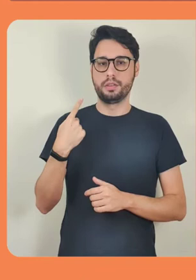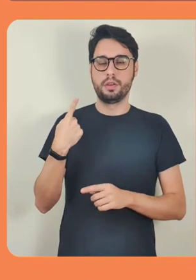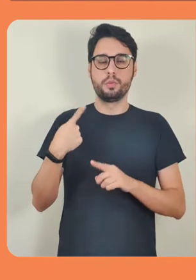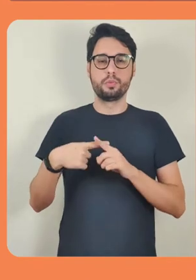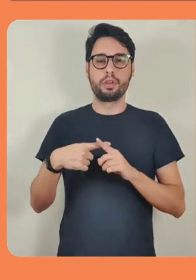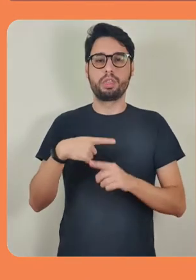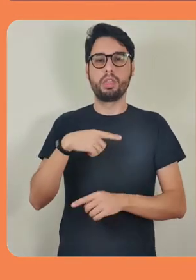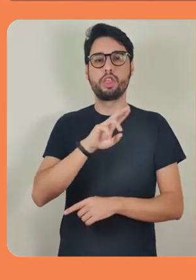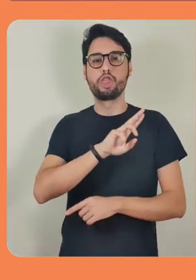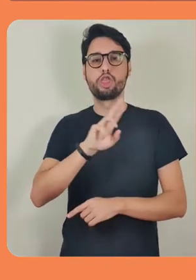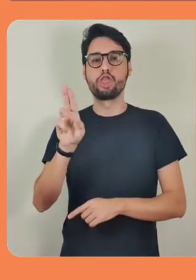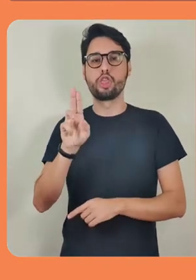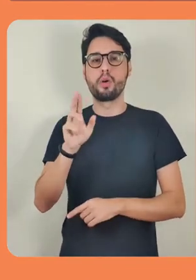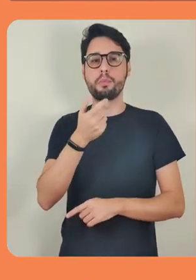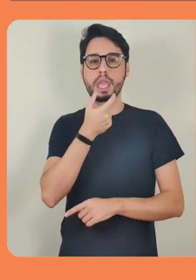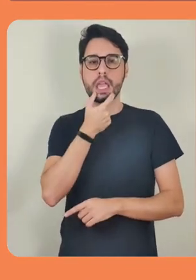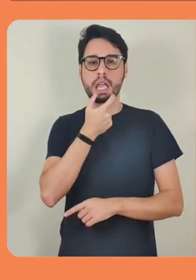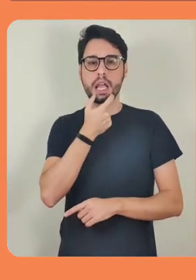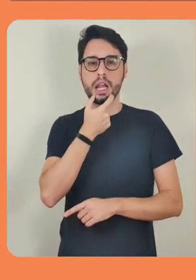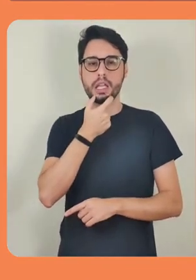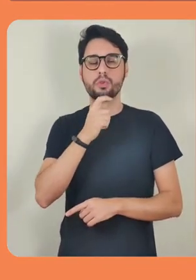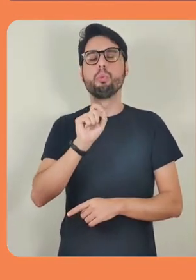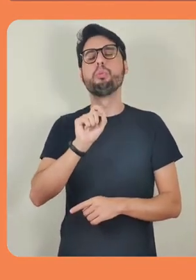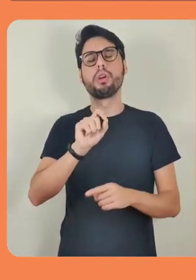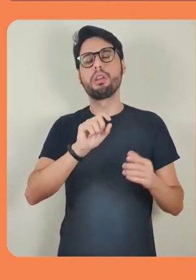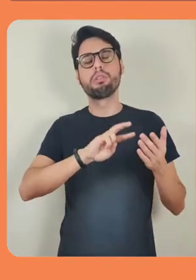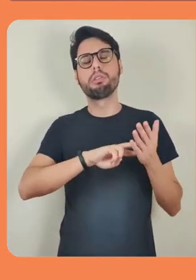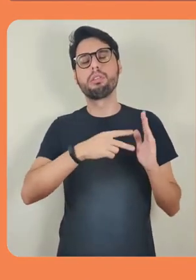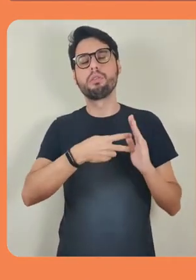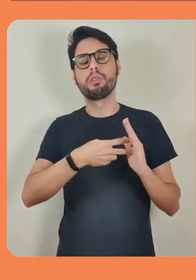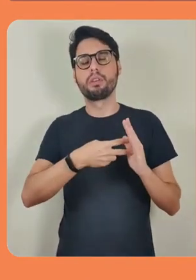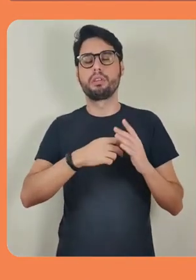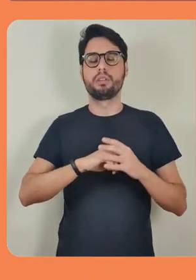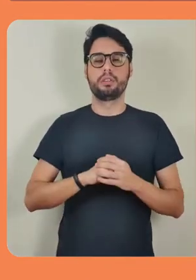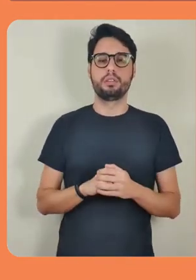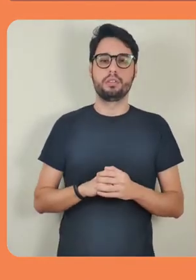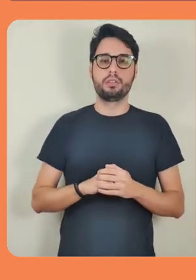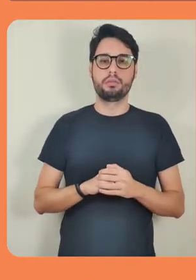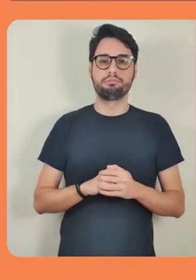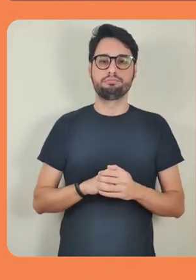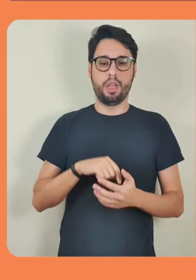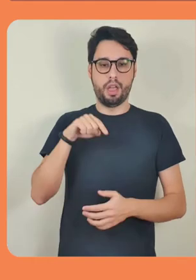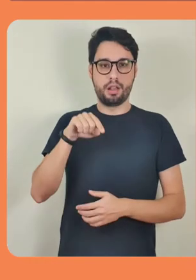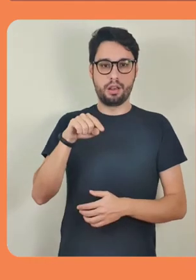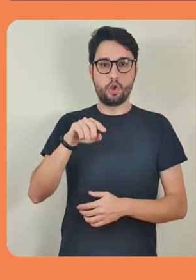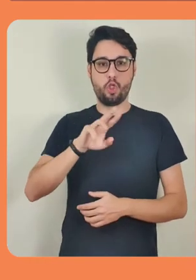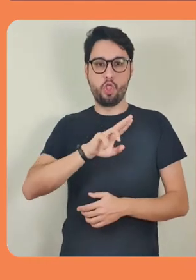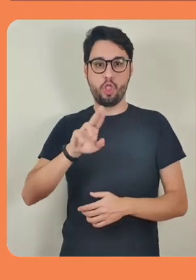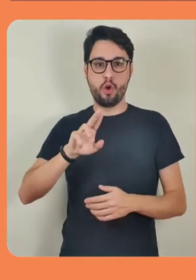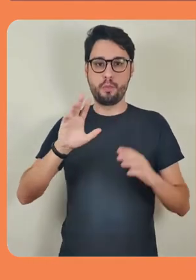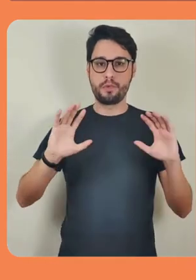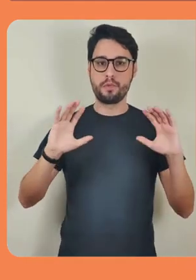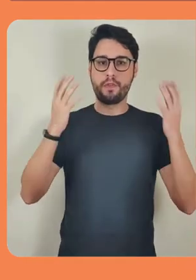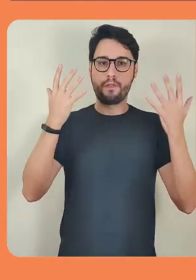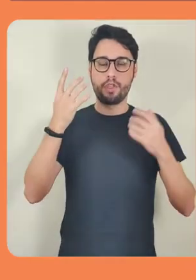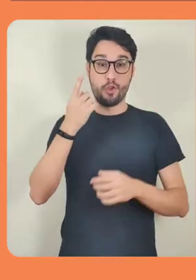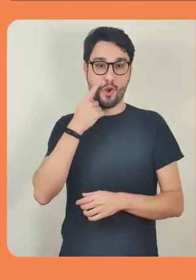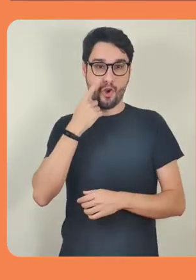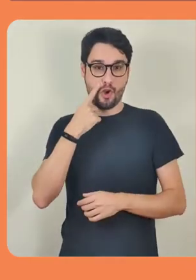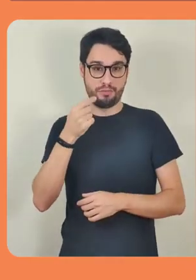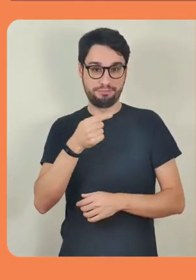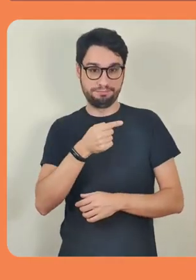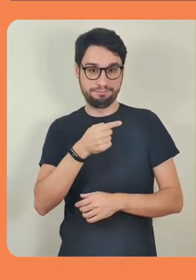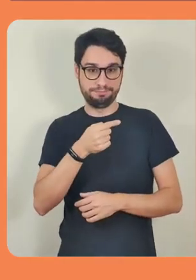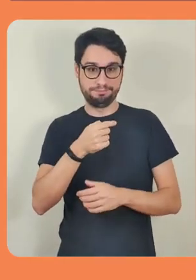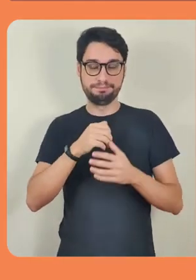assinatura no Fórum de discussão esse outro aqui é um pouco mais é estranho né porque veio um nome aqui em inglês mas o que